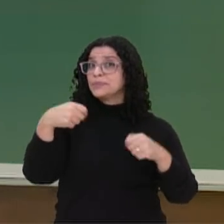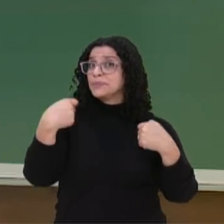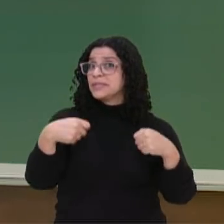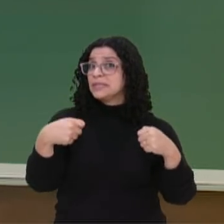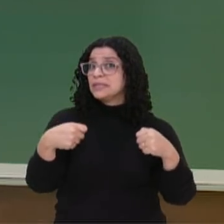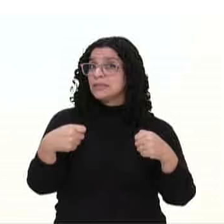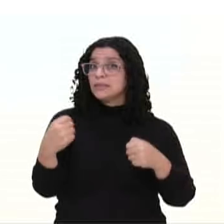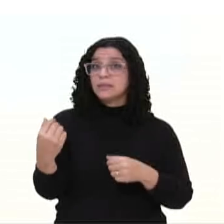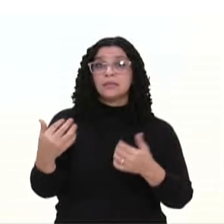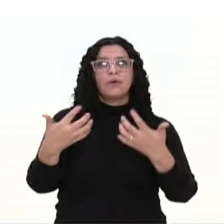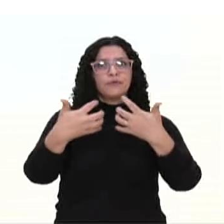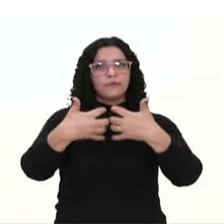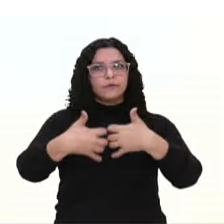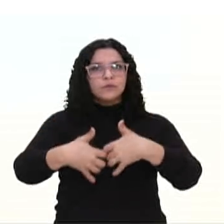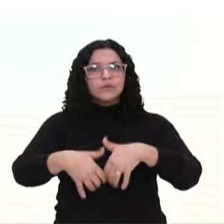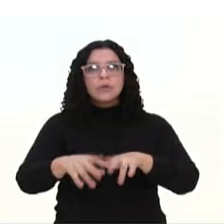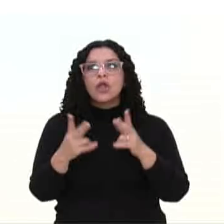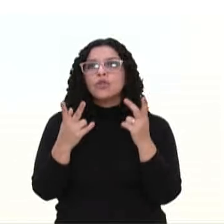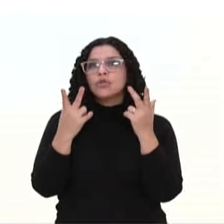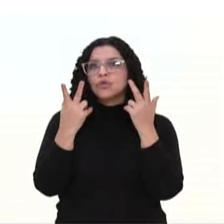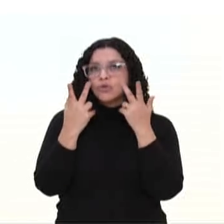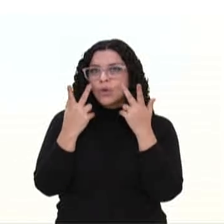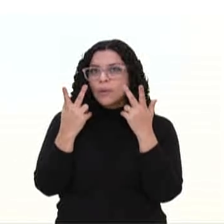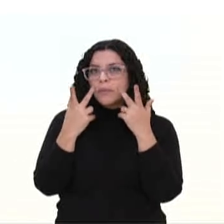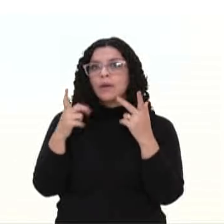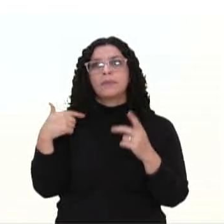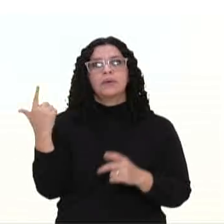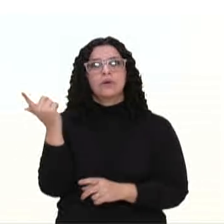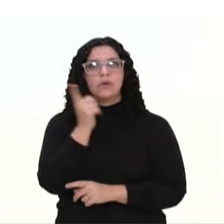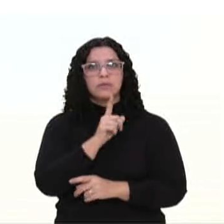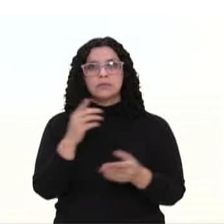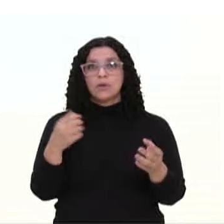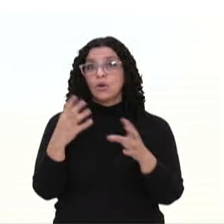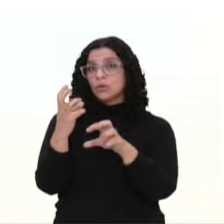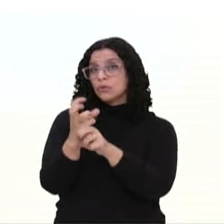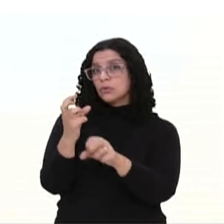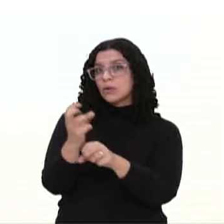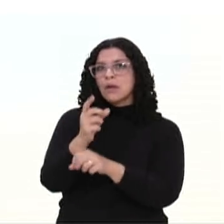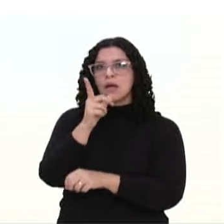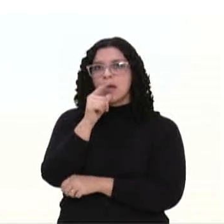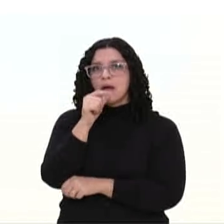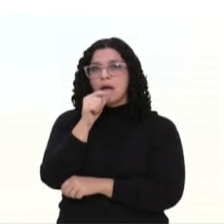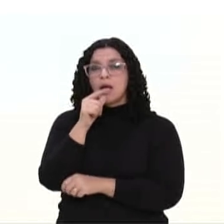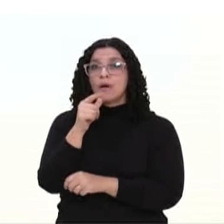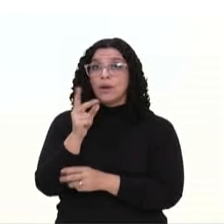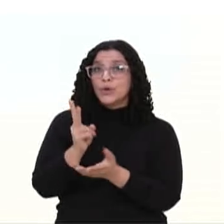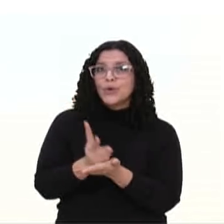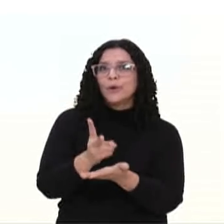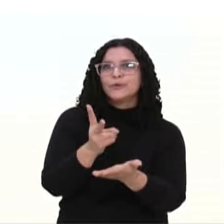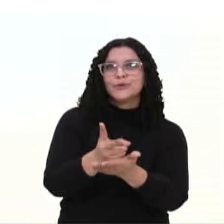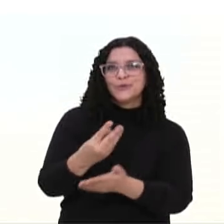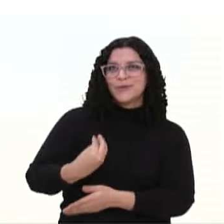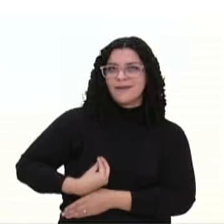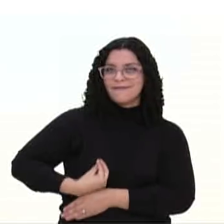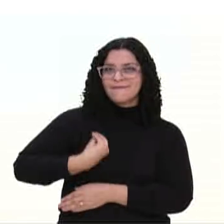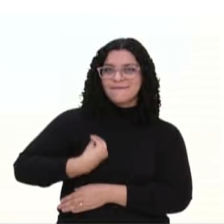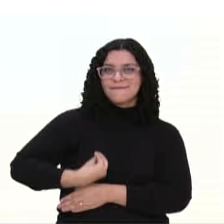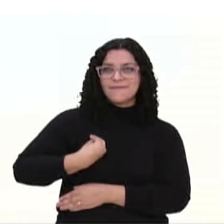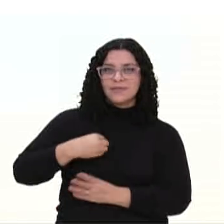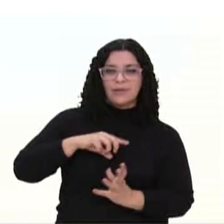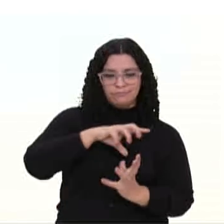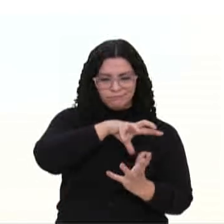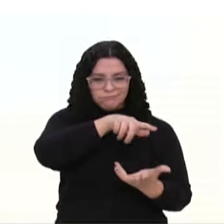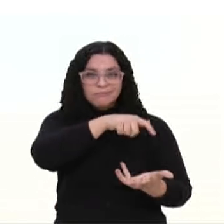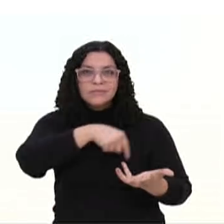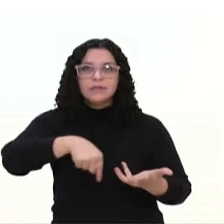e funcionando normalmente para garantir a continuidade da vida sobre a